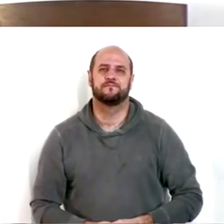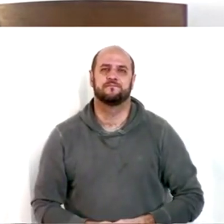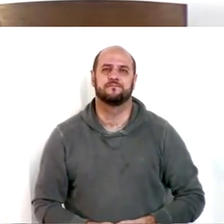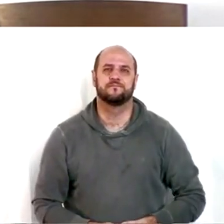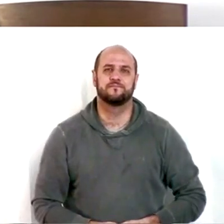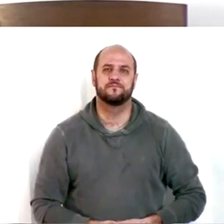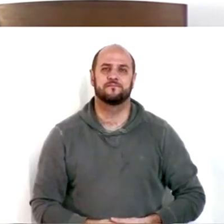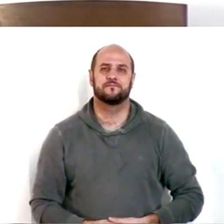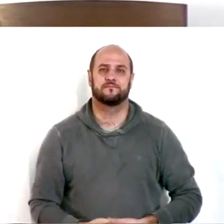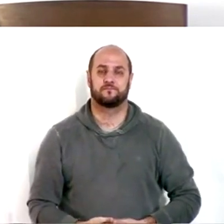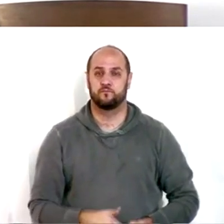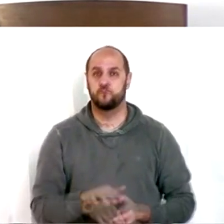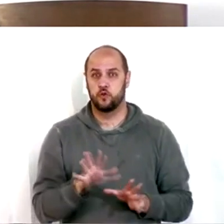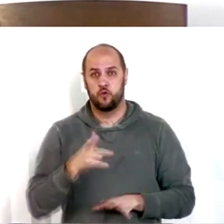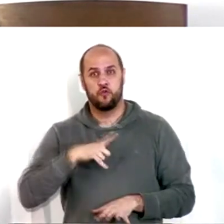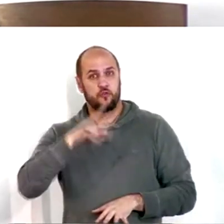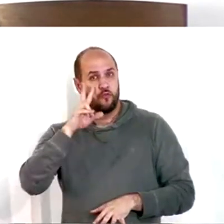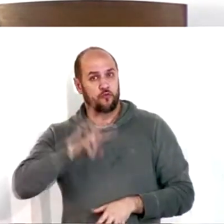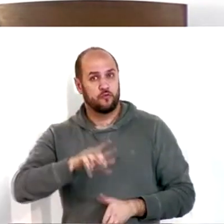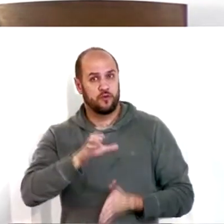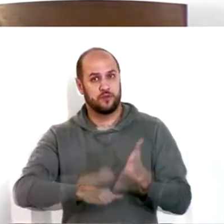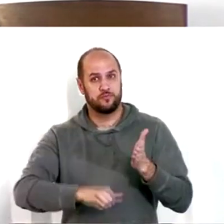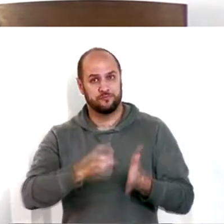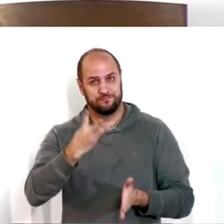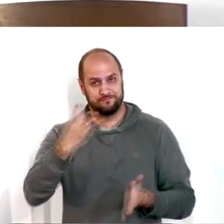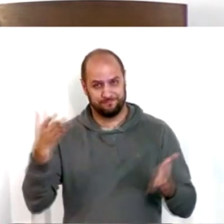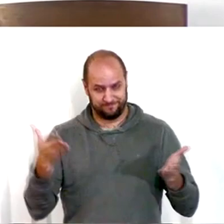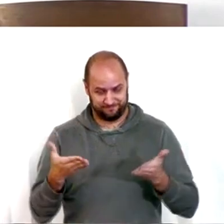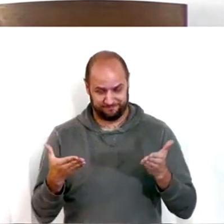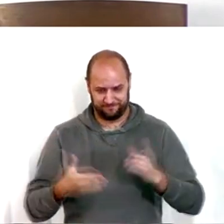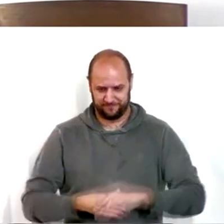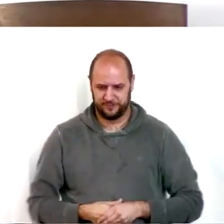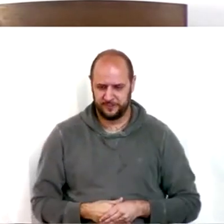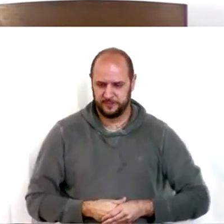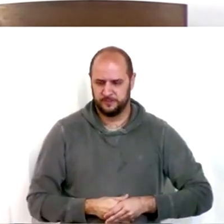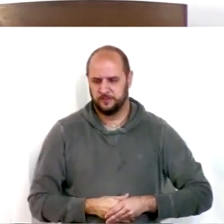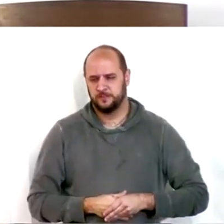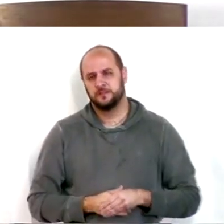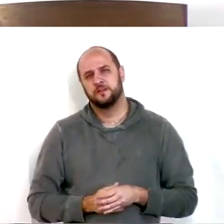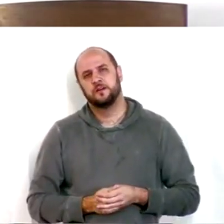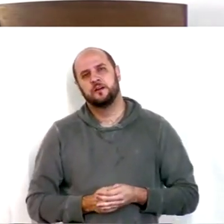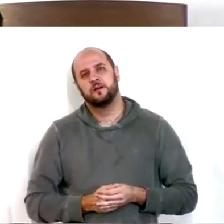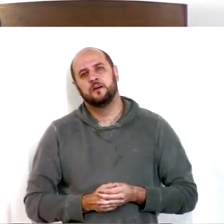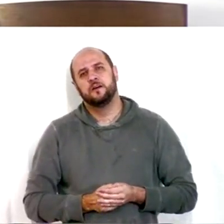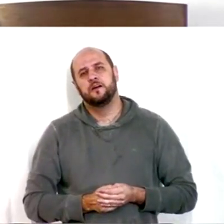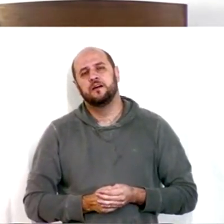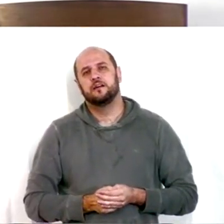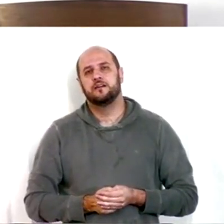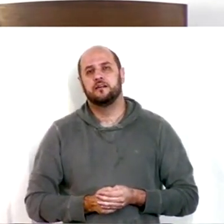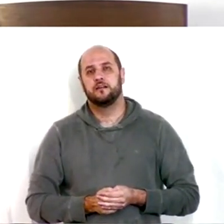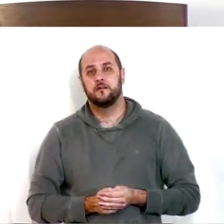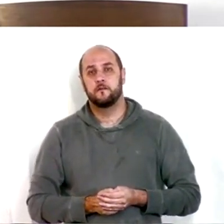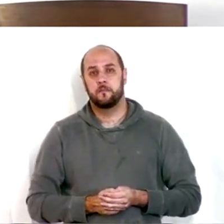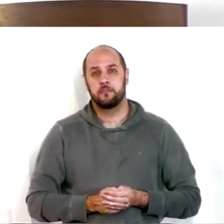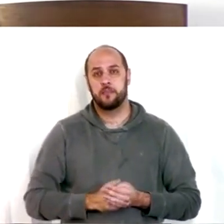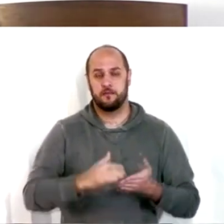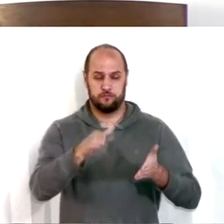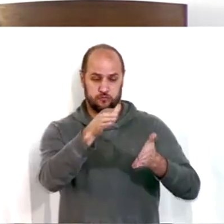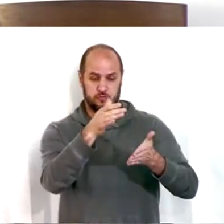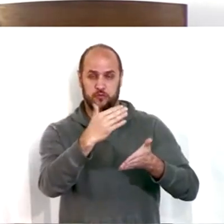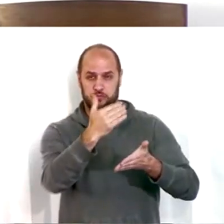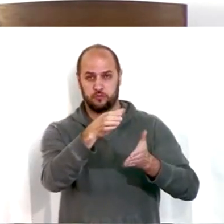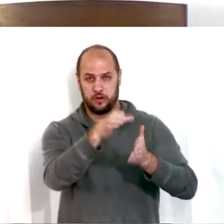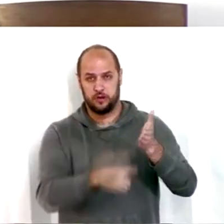É isso mais ou menos o que nós vamos ver no capítulo 3 hoje. O nosso texto então se divide em